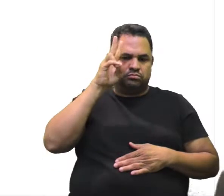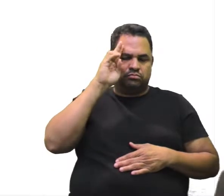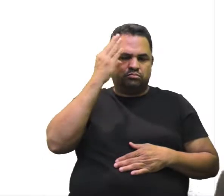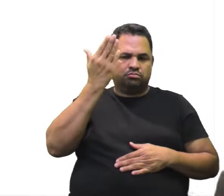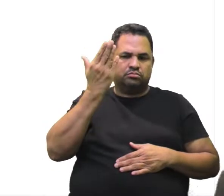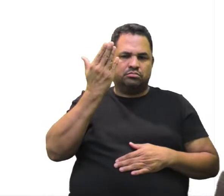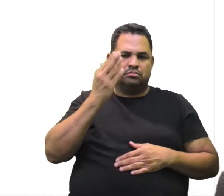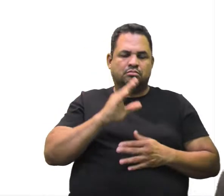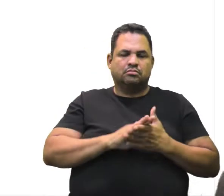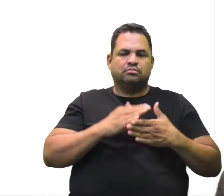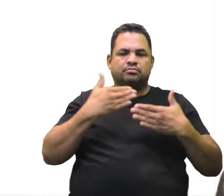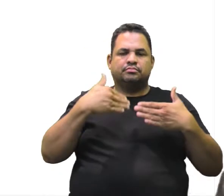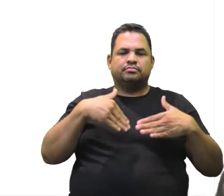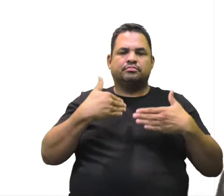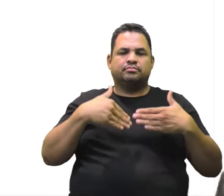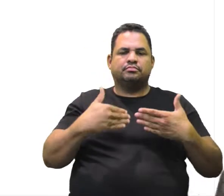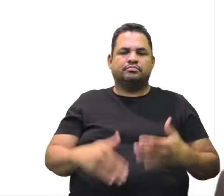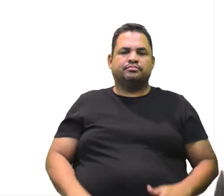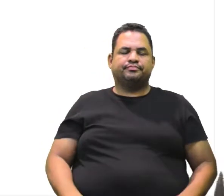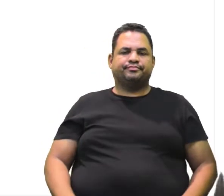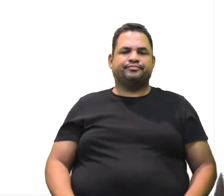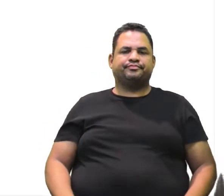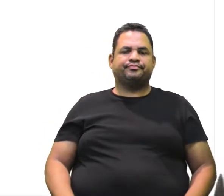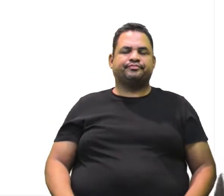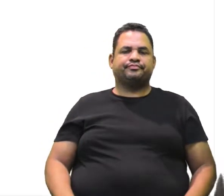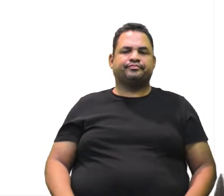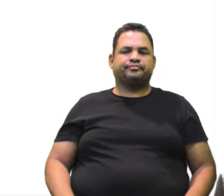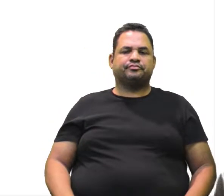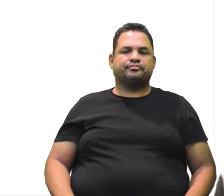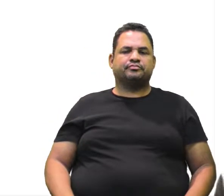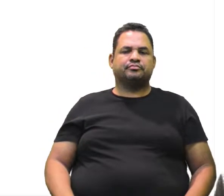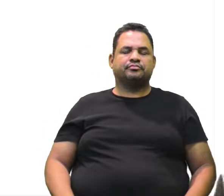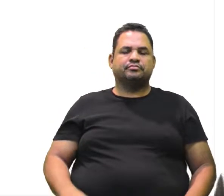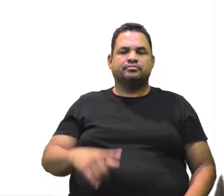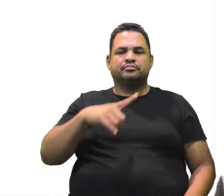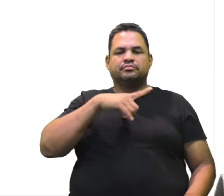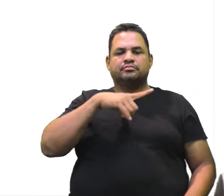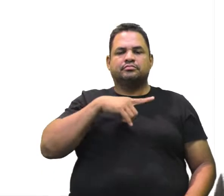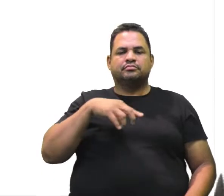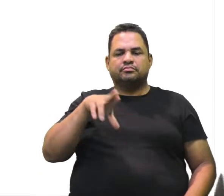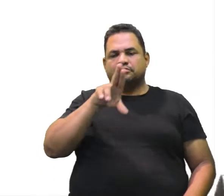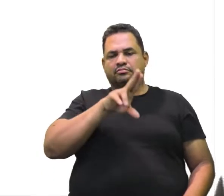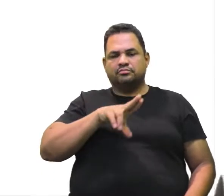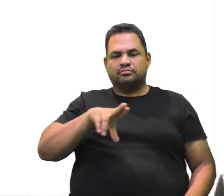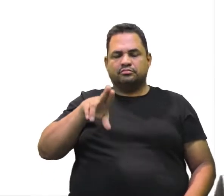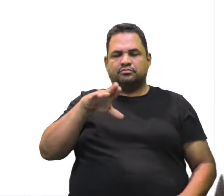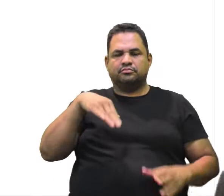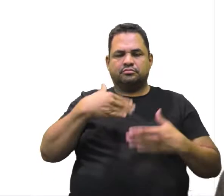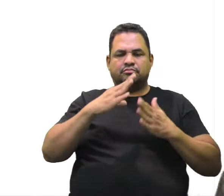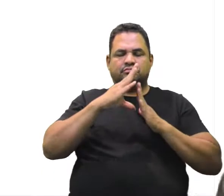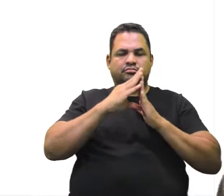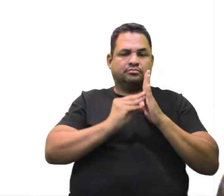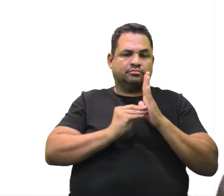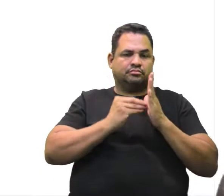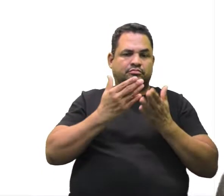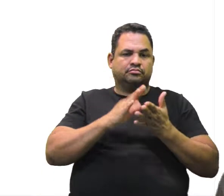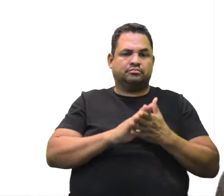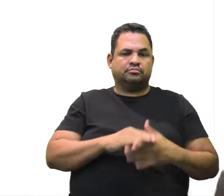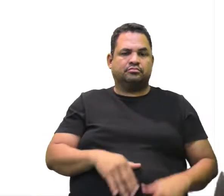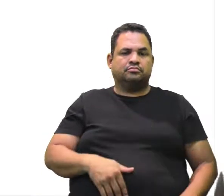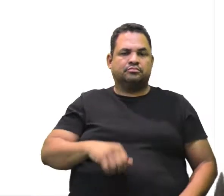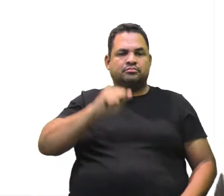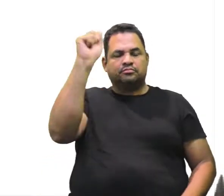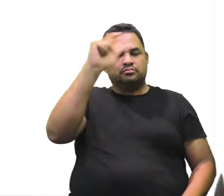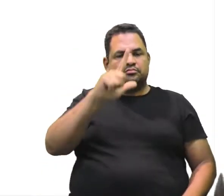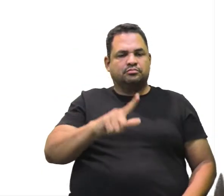que essas provas, elas têm aplicabilidade de conteúdo. Tá vendo essa prova de